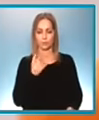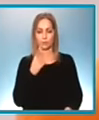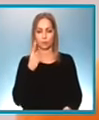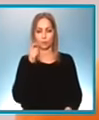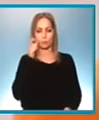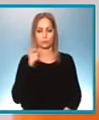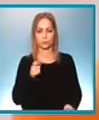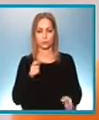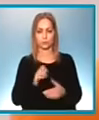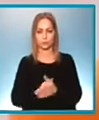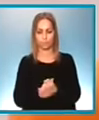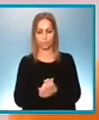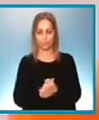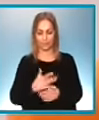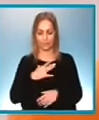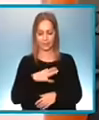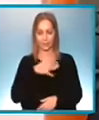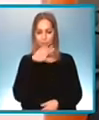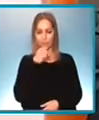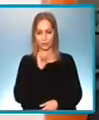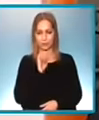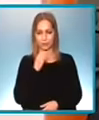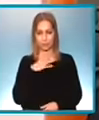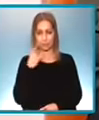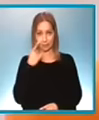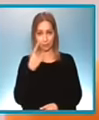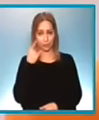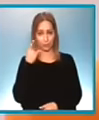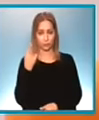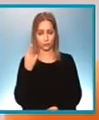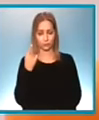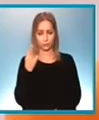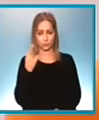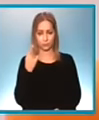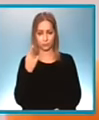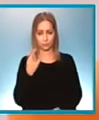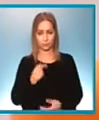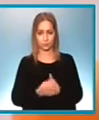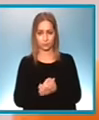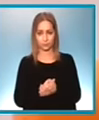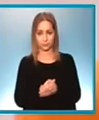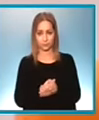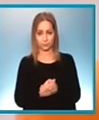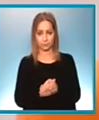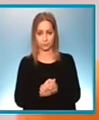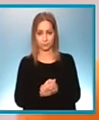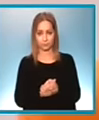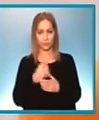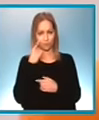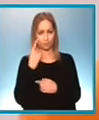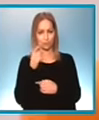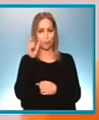especial que quis deixar-lhe algumas palavras. Quer ver e ouvir, Maia? O quê? Então vamos ver uma mensagem muito